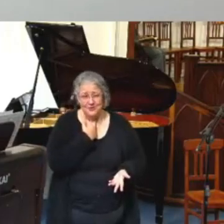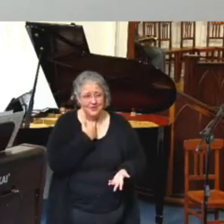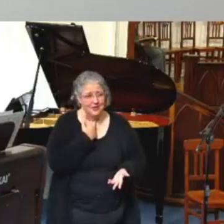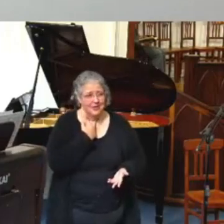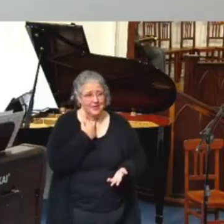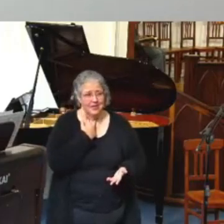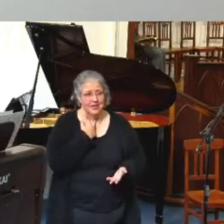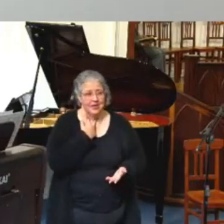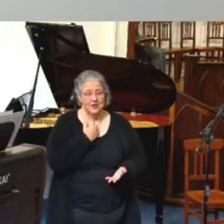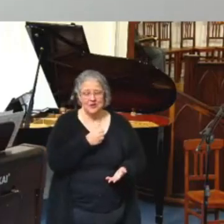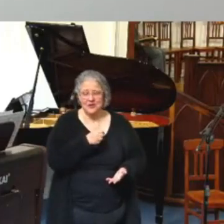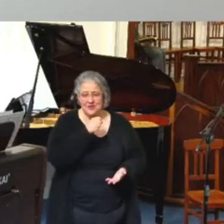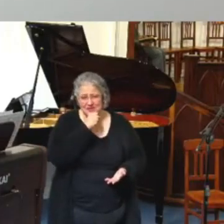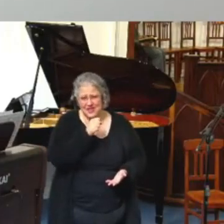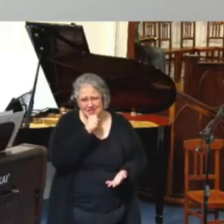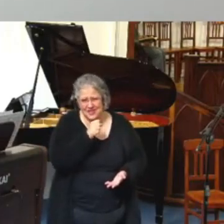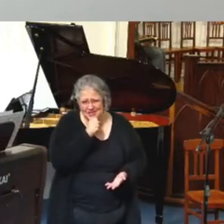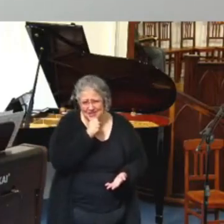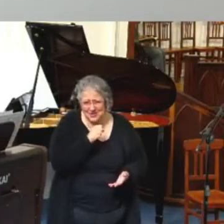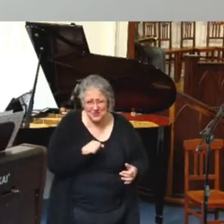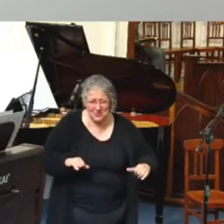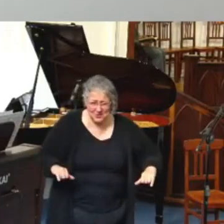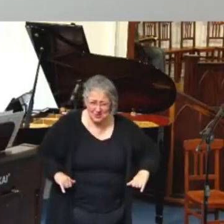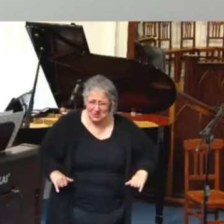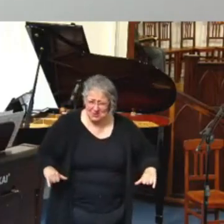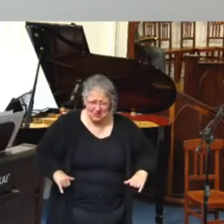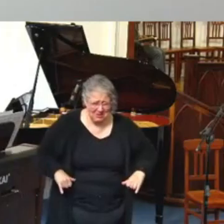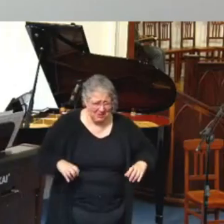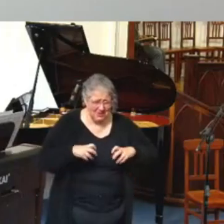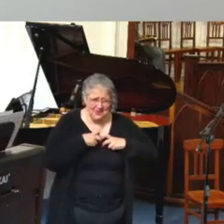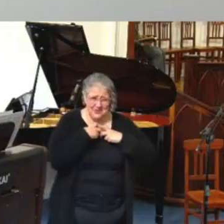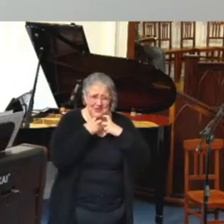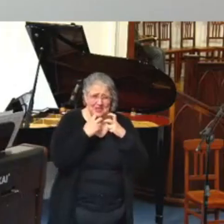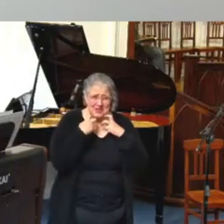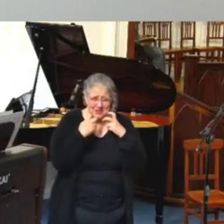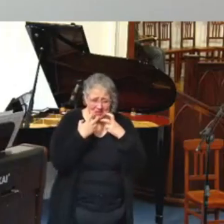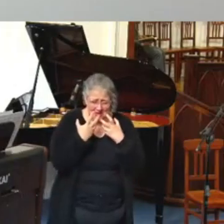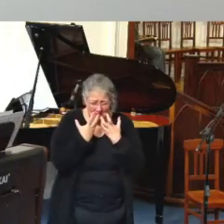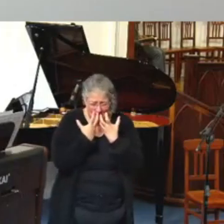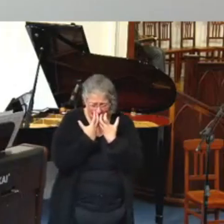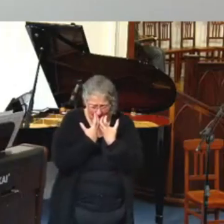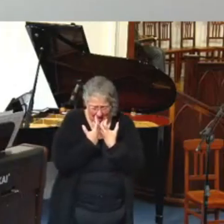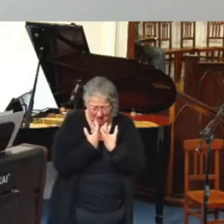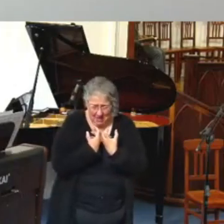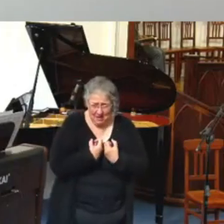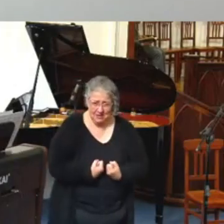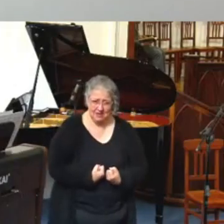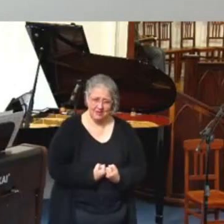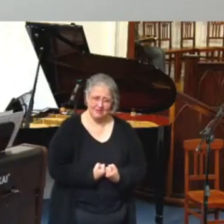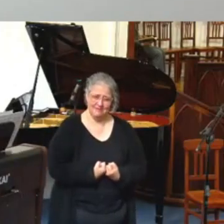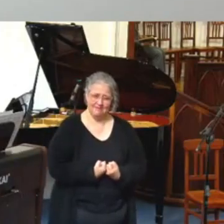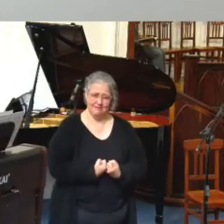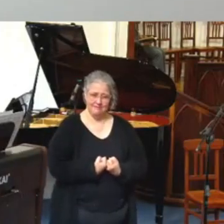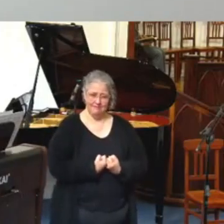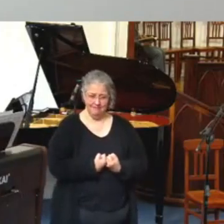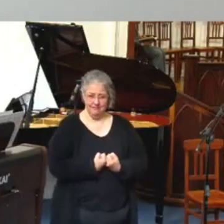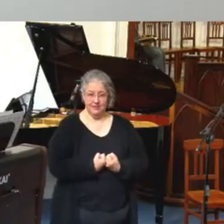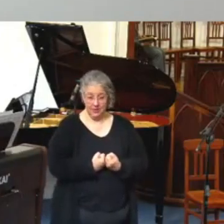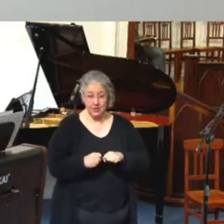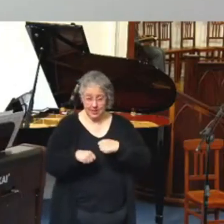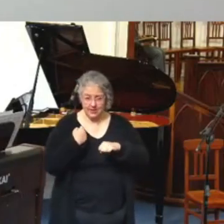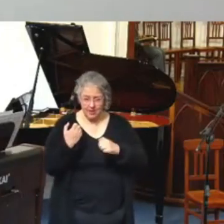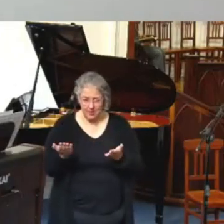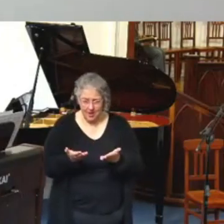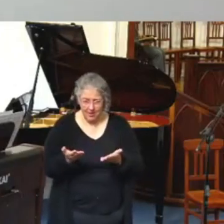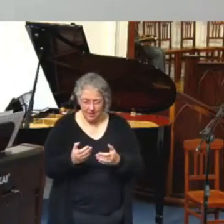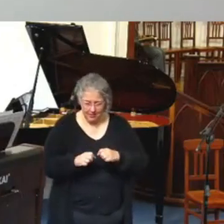Ele está fazendo um contraste entre um tempo de confiança, mas um tempo de desespero. Davi